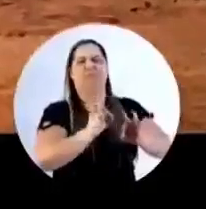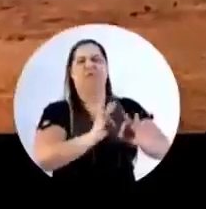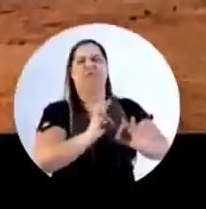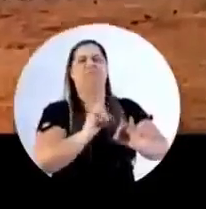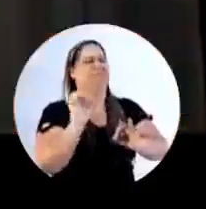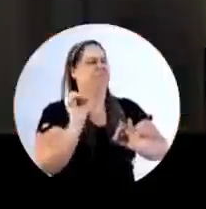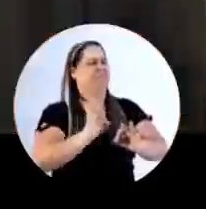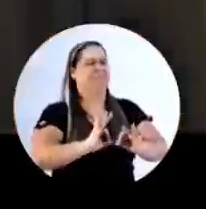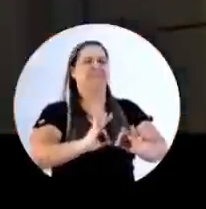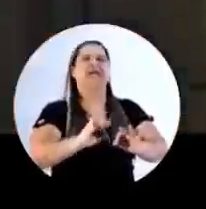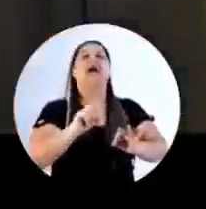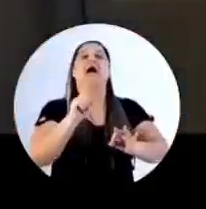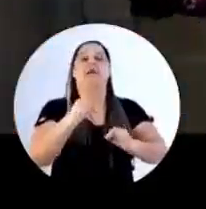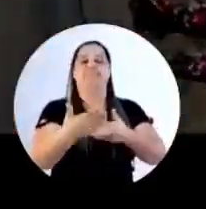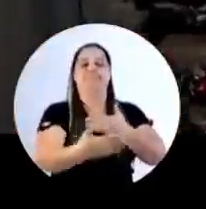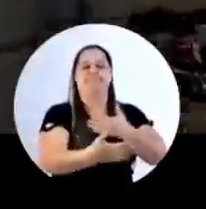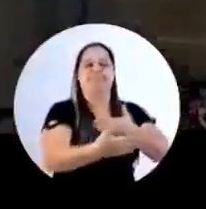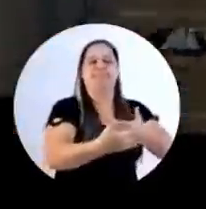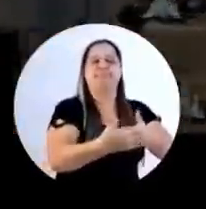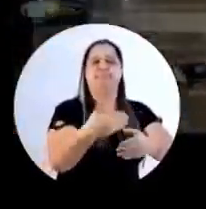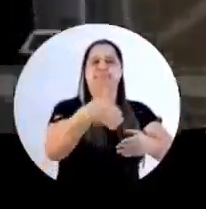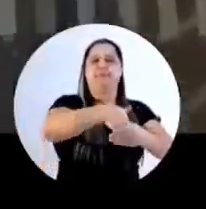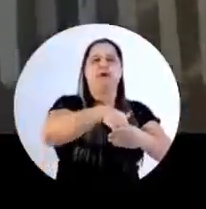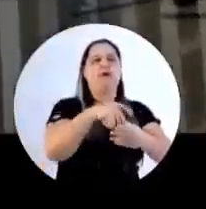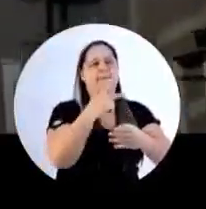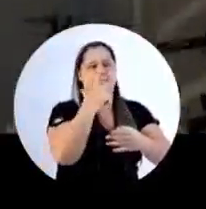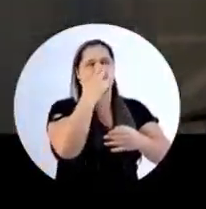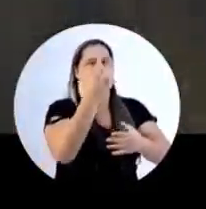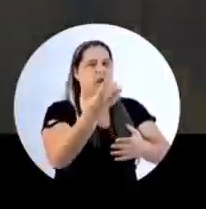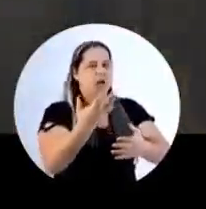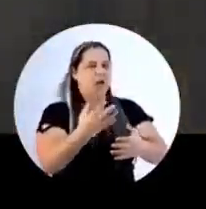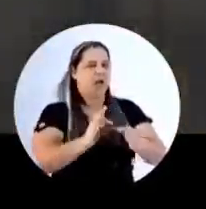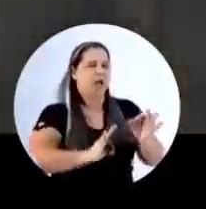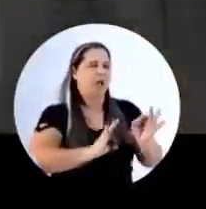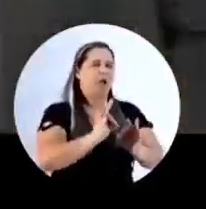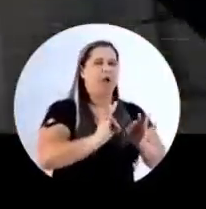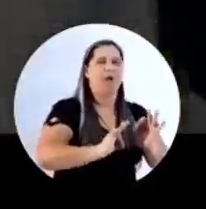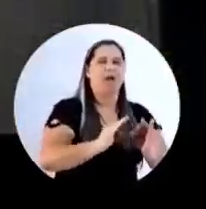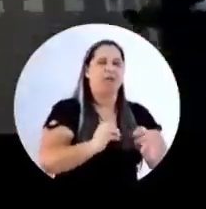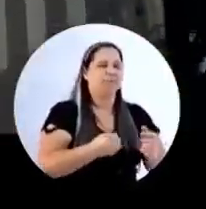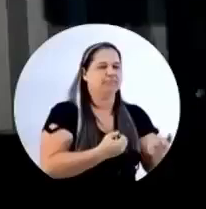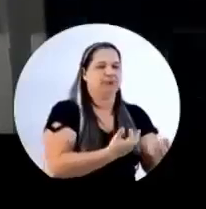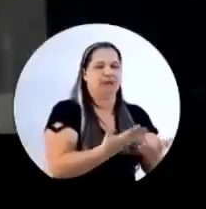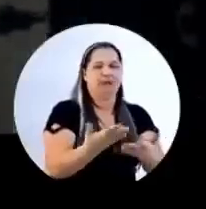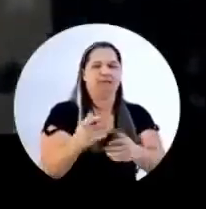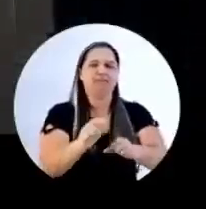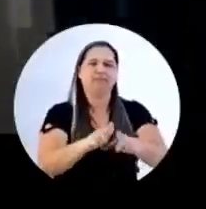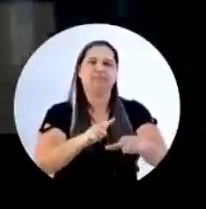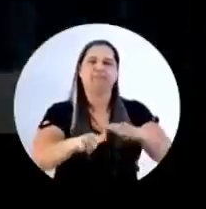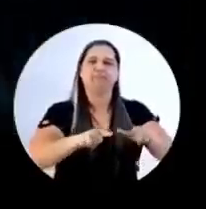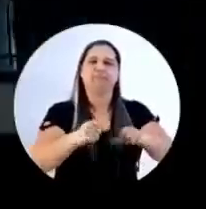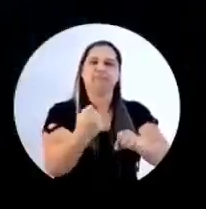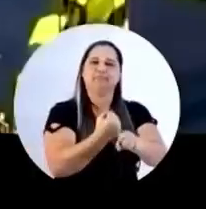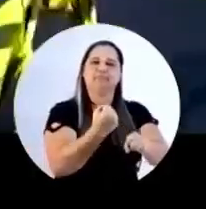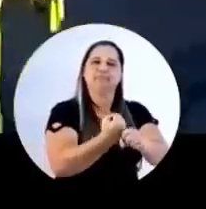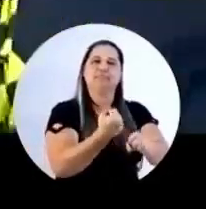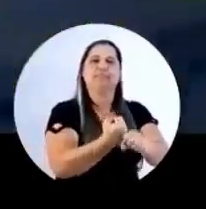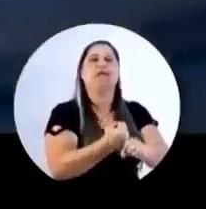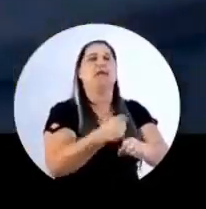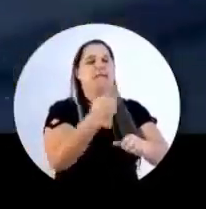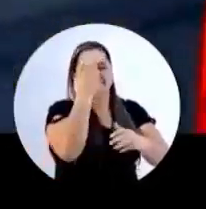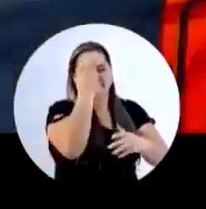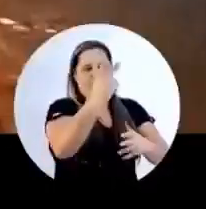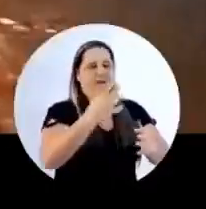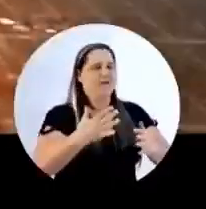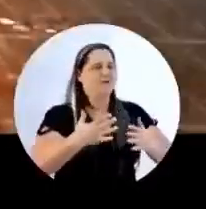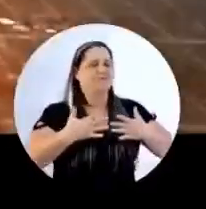cuidados. Só agora, pertinho da eleição, parece que resolveram acordar. Distribuir pequenas obras em pontos